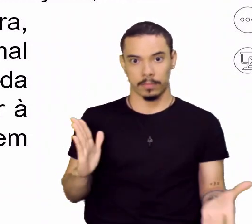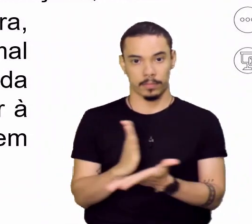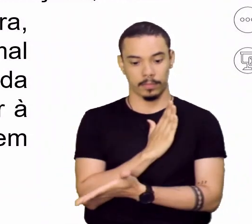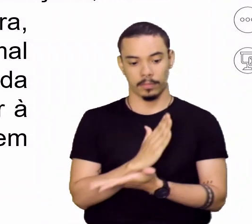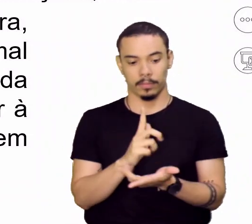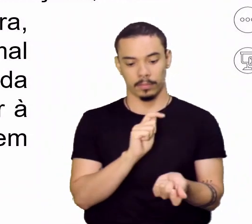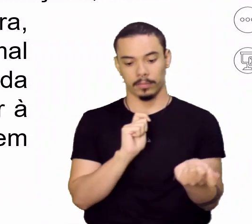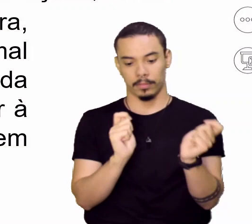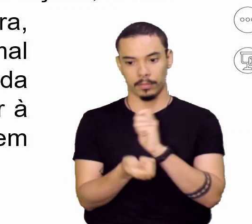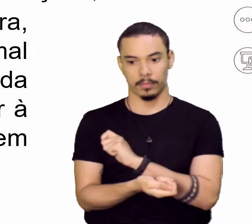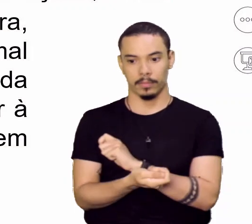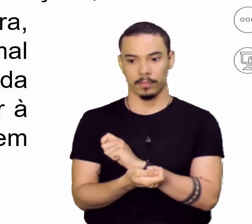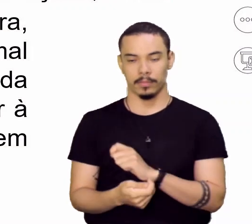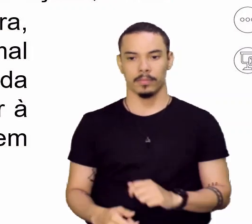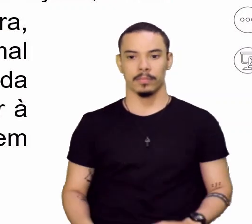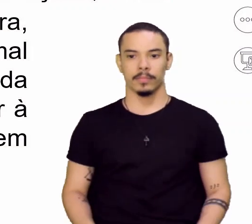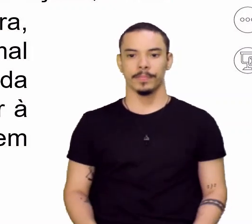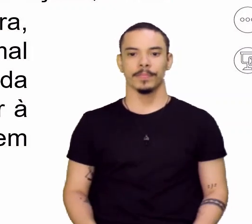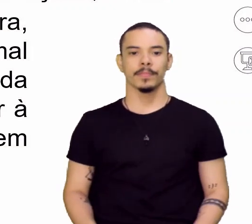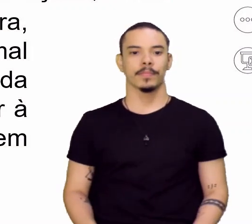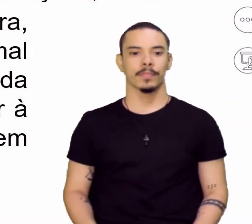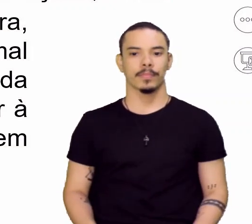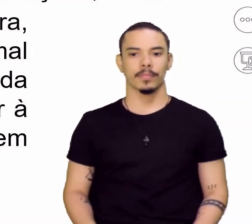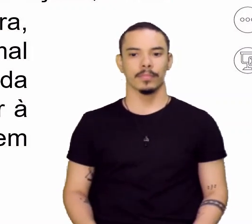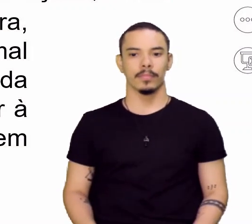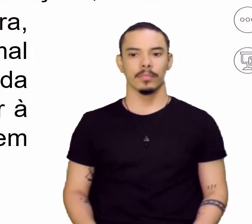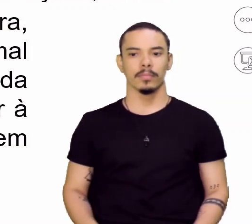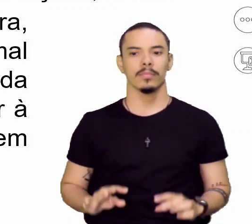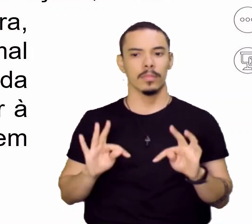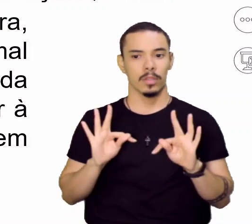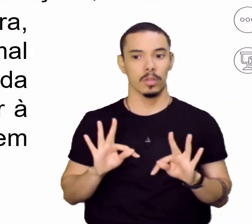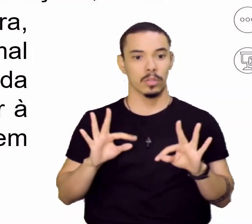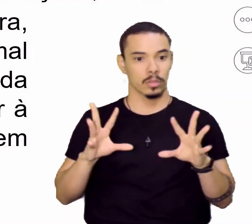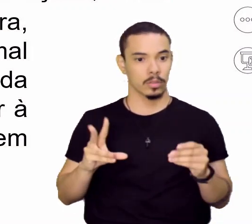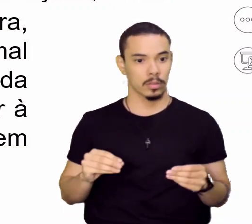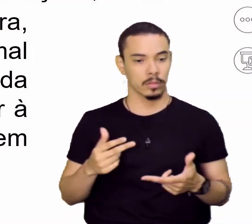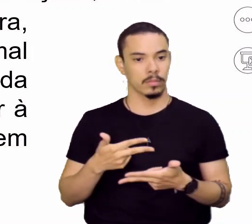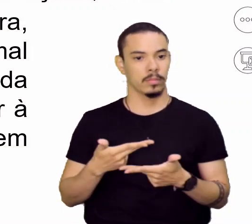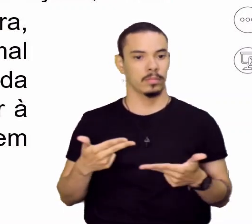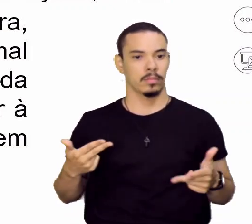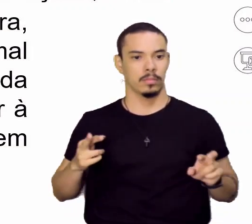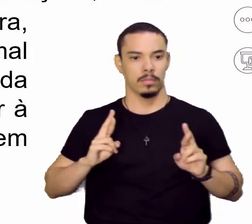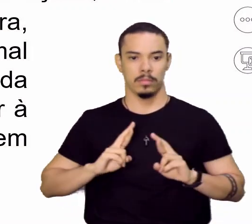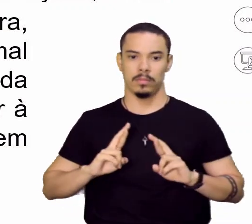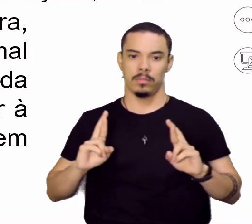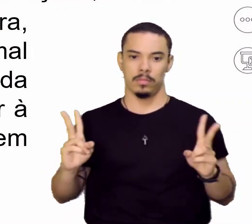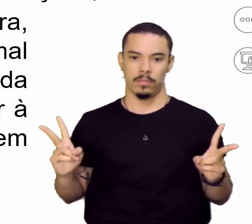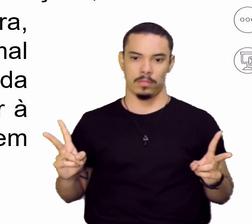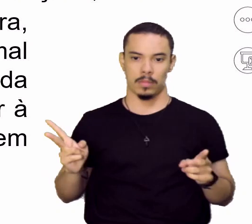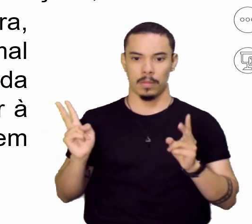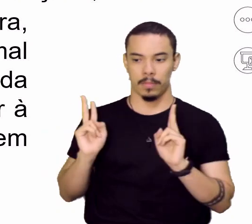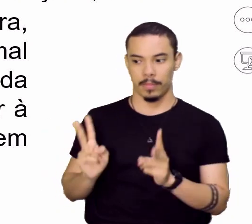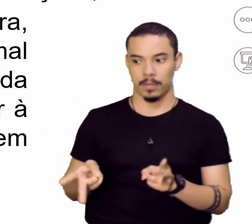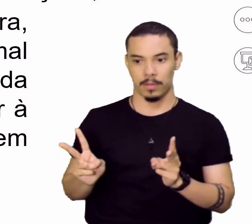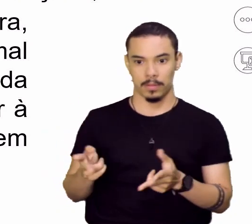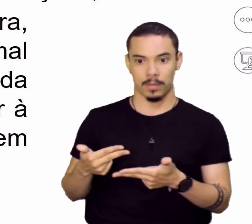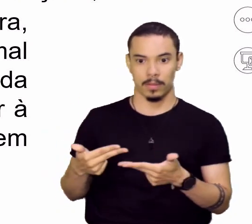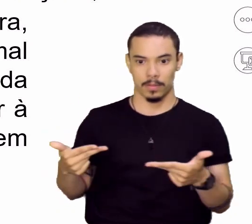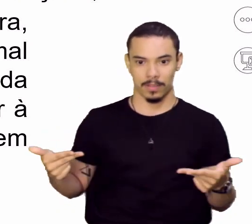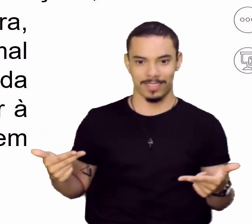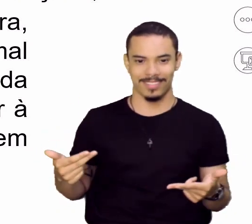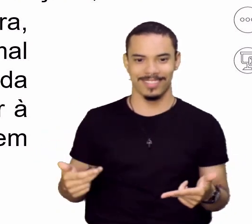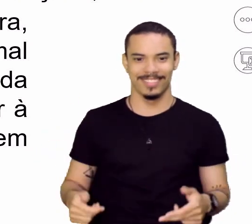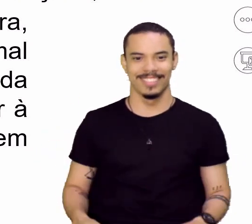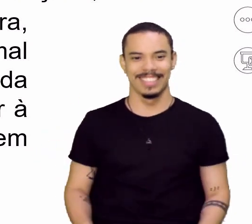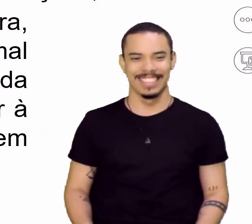adaptações. A questão 3. Todas as coisas são diferenciações de uma mesma coisa. Nossa,